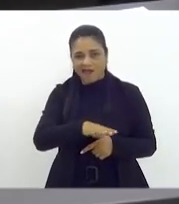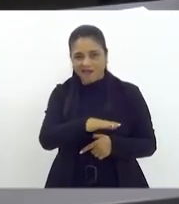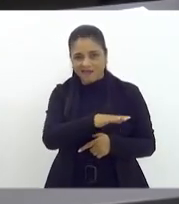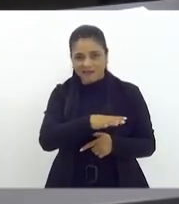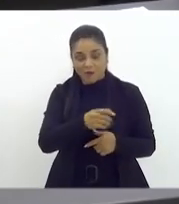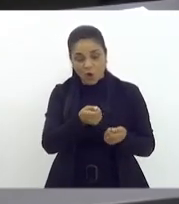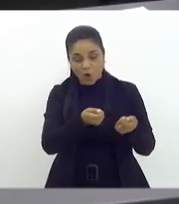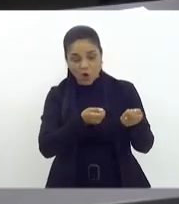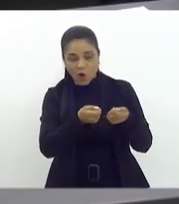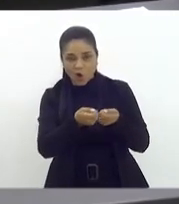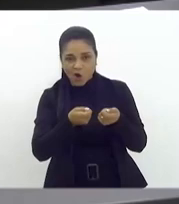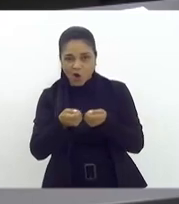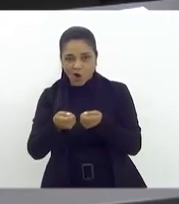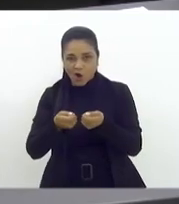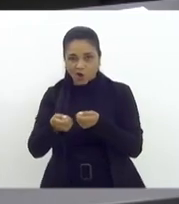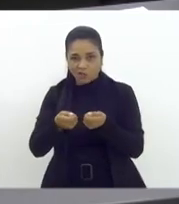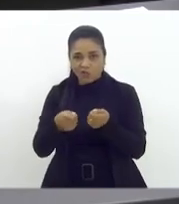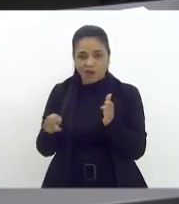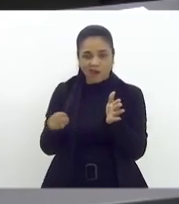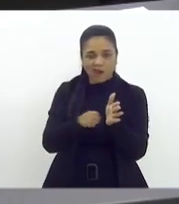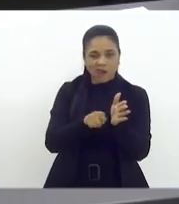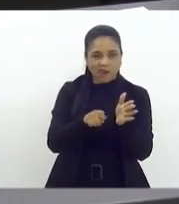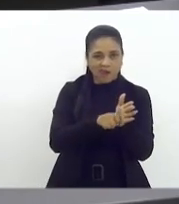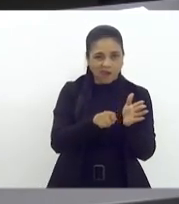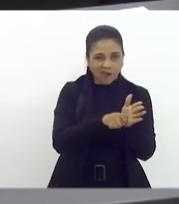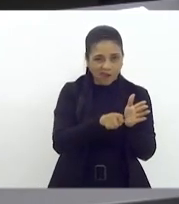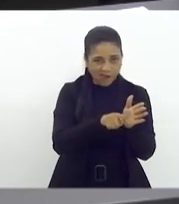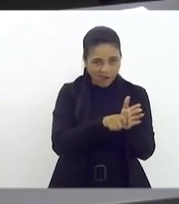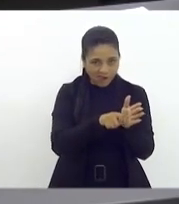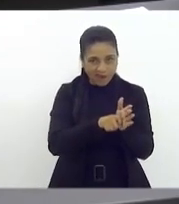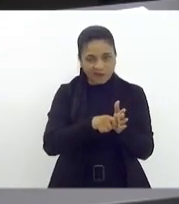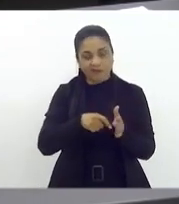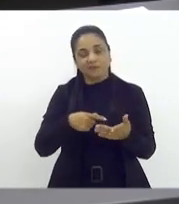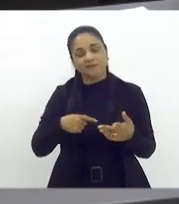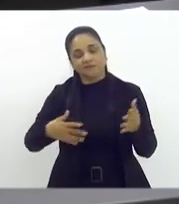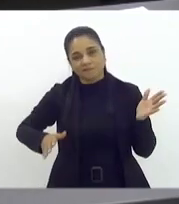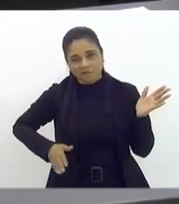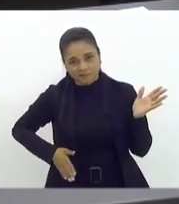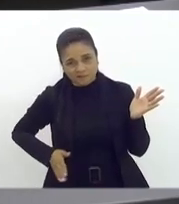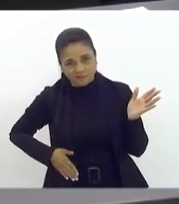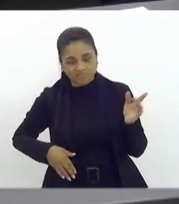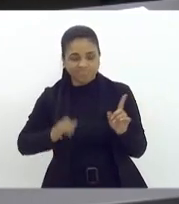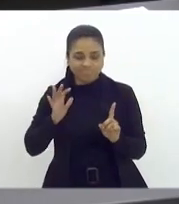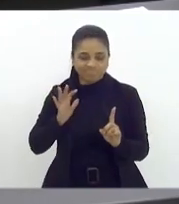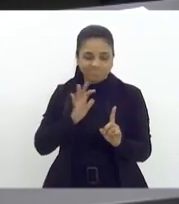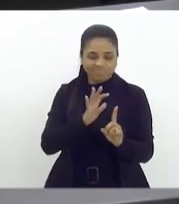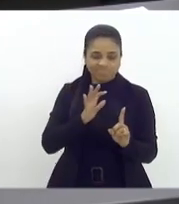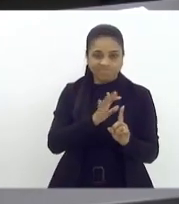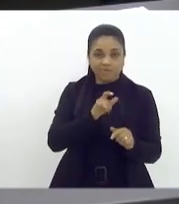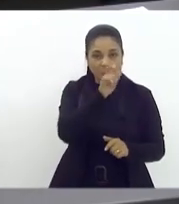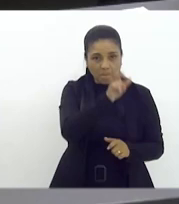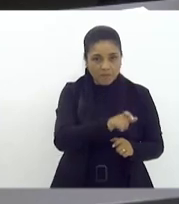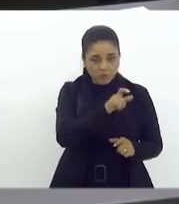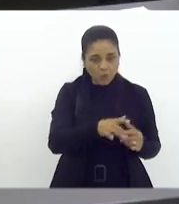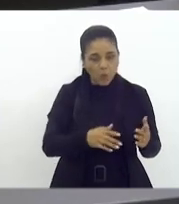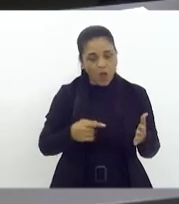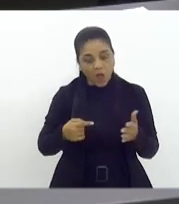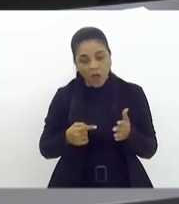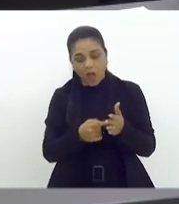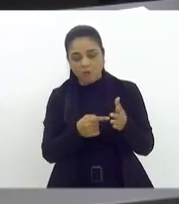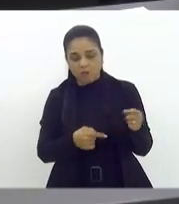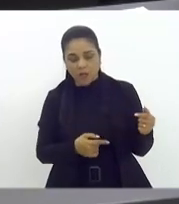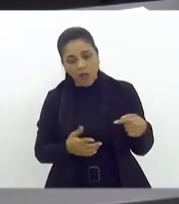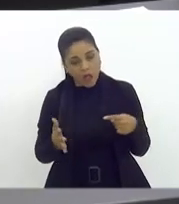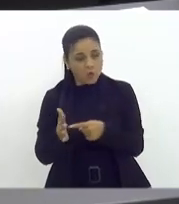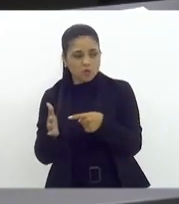controlada por narco terroristas que obrigam essas pessoas induzem essas pessoas a fazerem essas acusações ainda